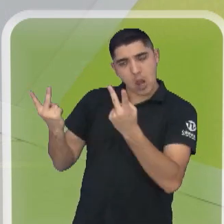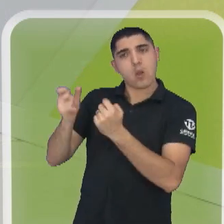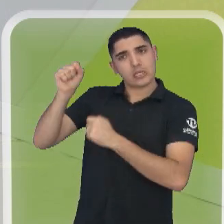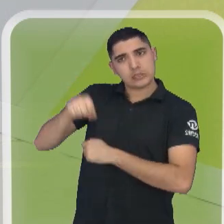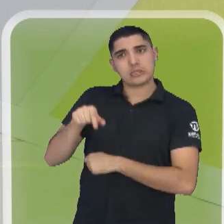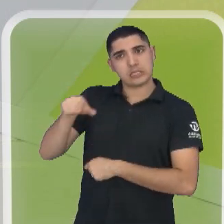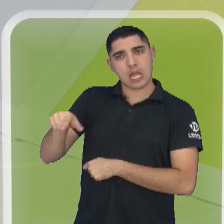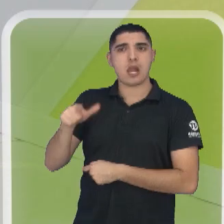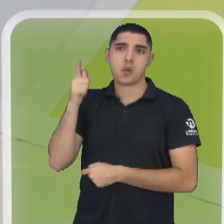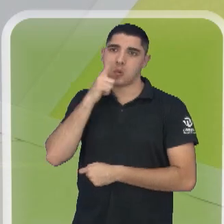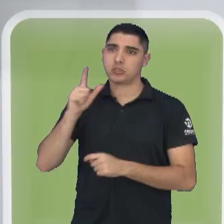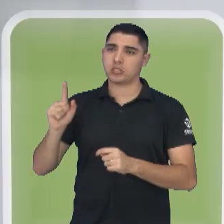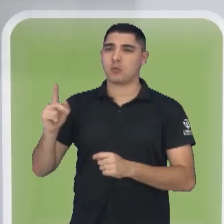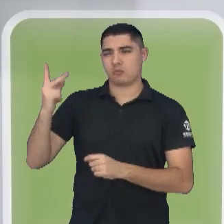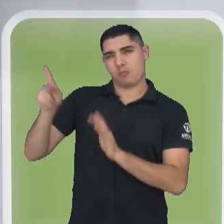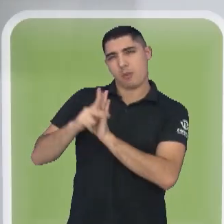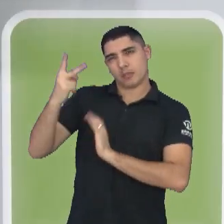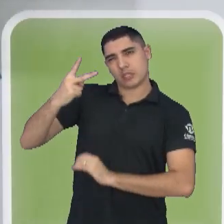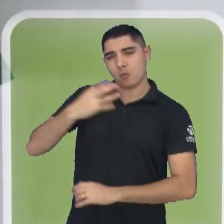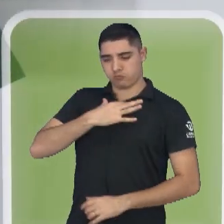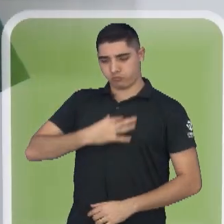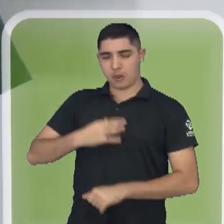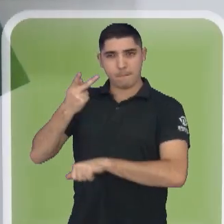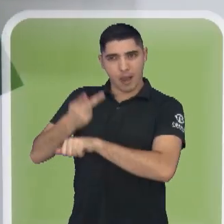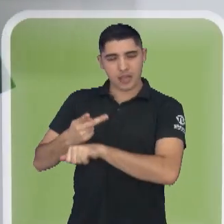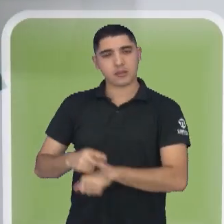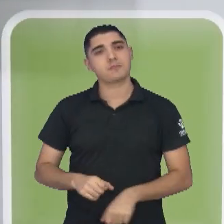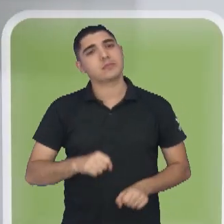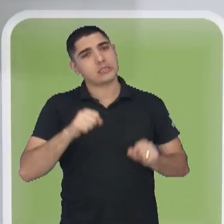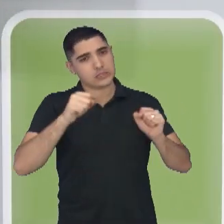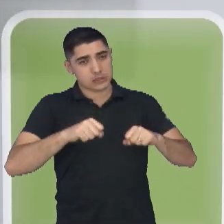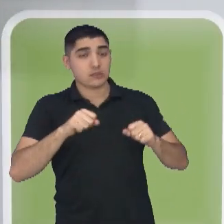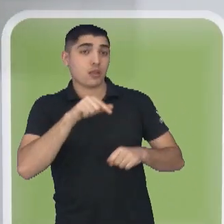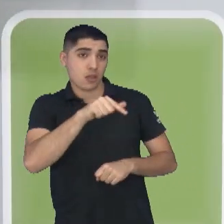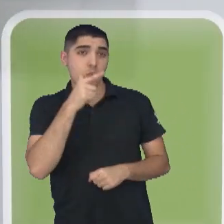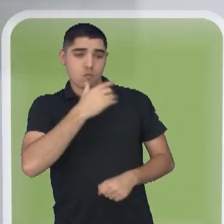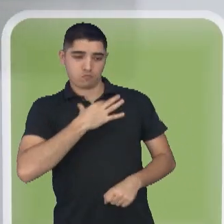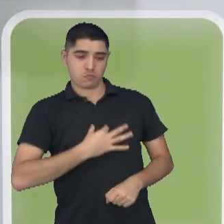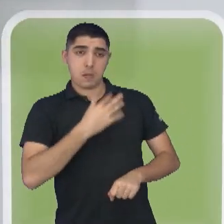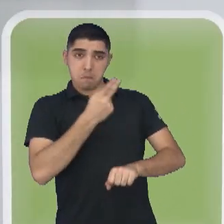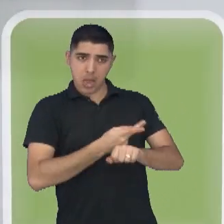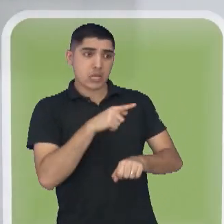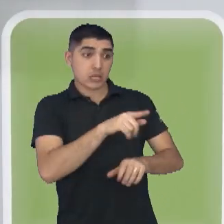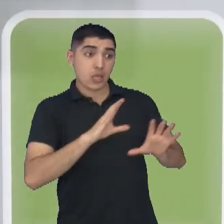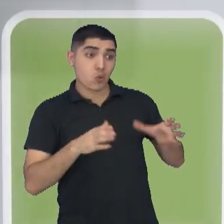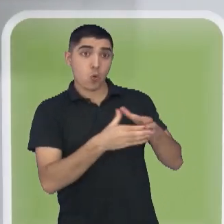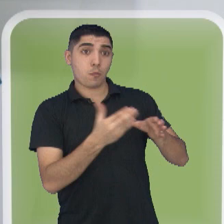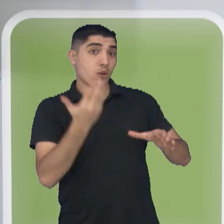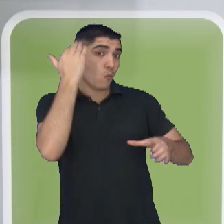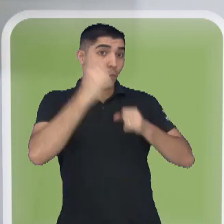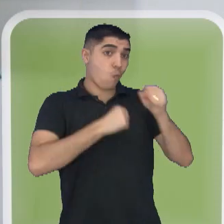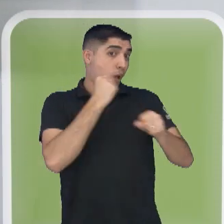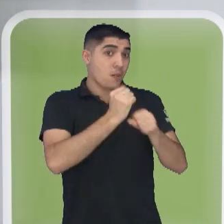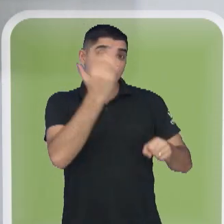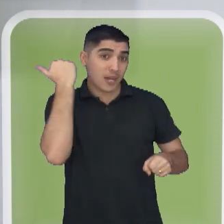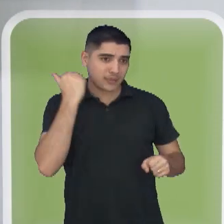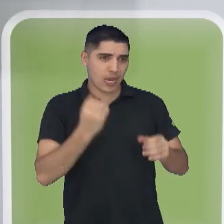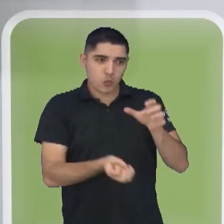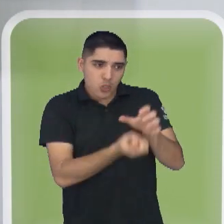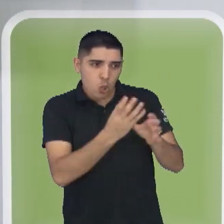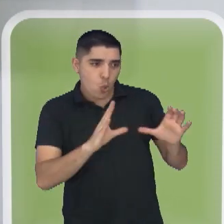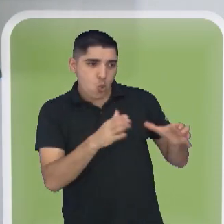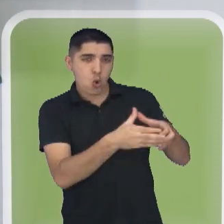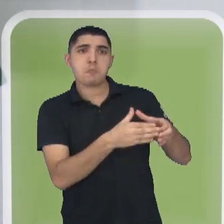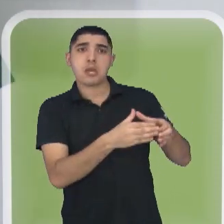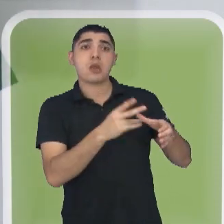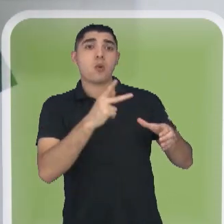esta conquista, não, Brunão? Pois é, tem que valorizar muito, né? O São José que montou o elenco na temporada passada, teve um bom rendimento